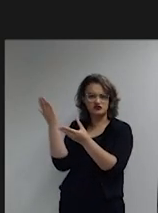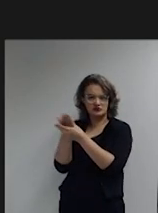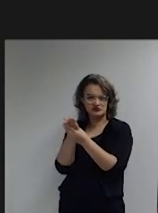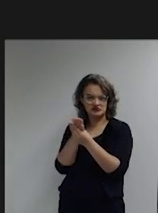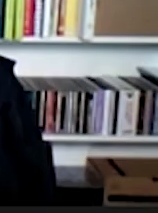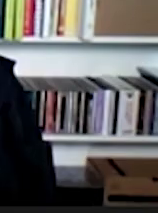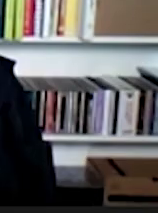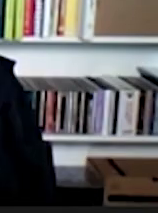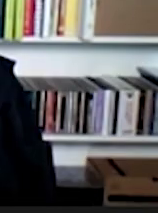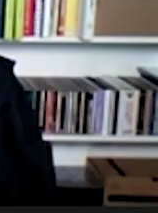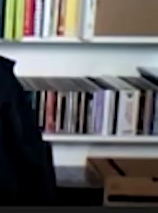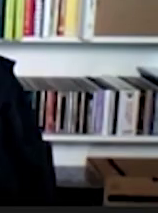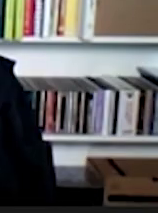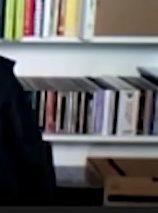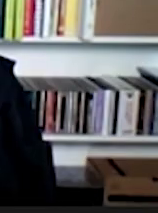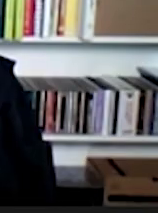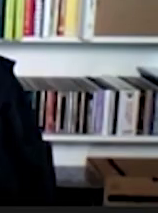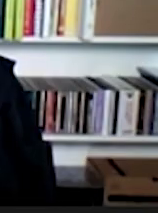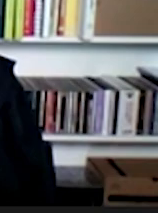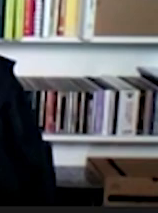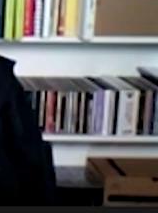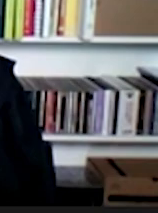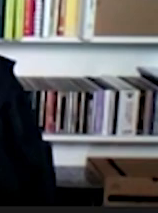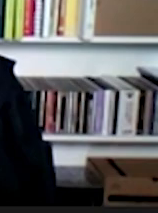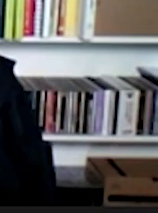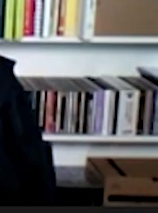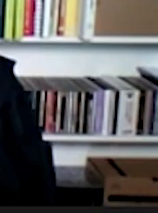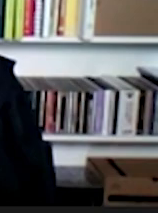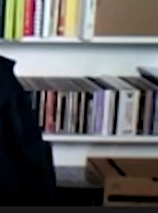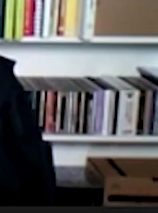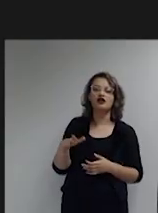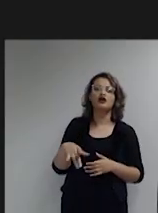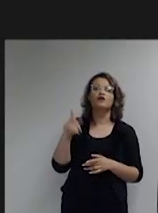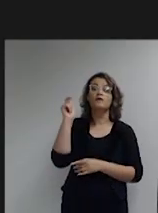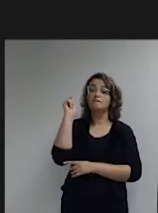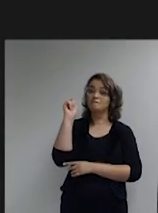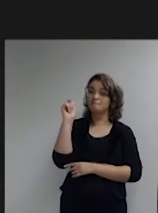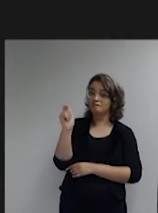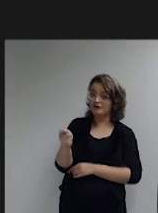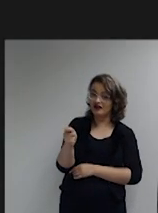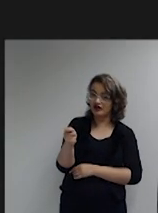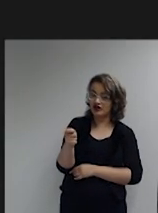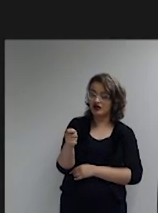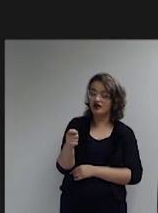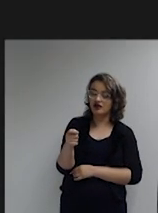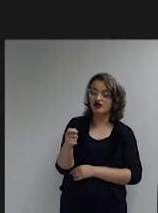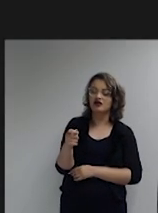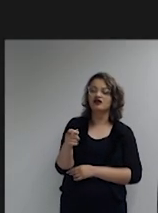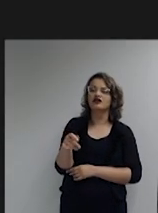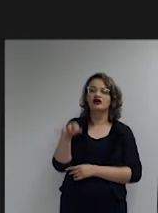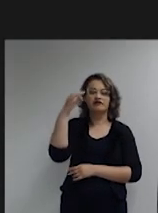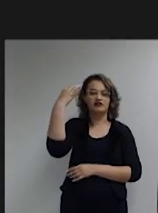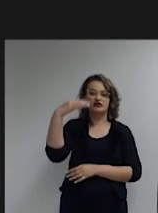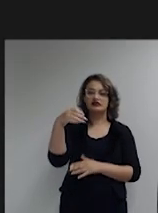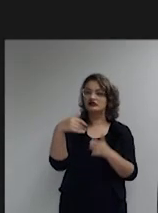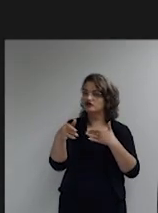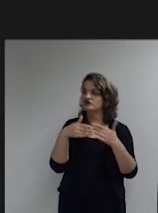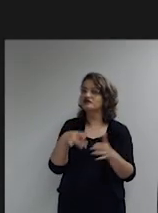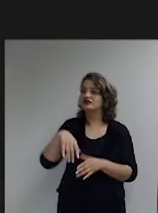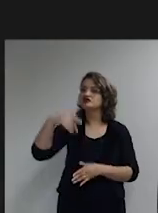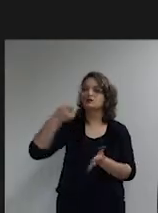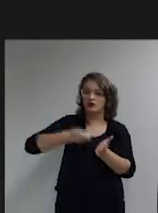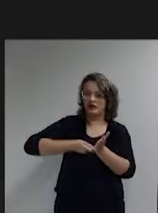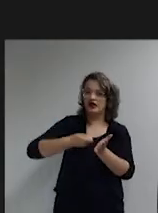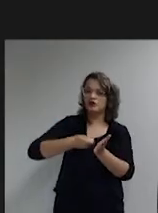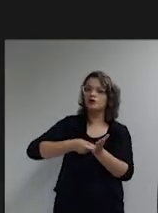ao pagamento, que seria a causa da aplicação da multa e os honorários. O colegiado seguiu o voto da ministra e deu provimento ao